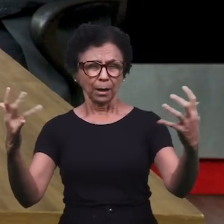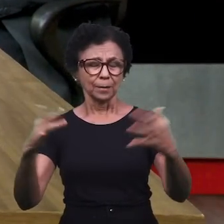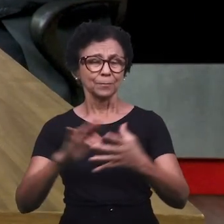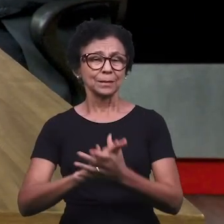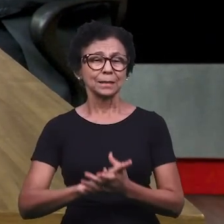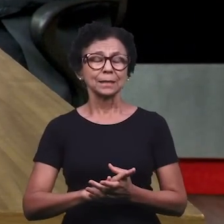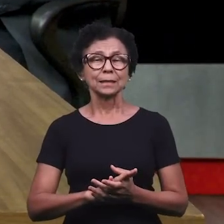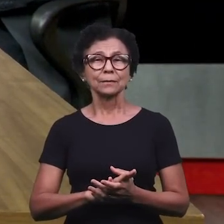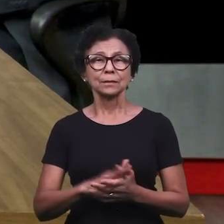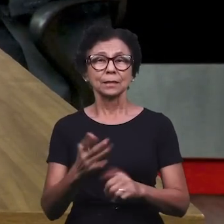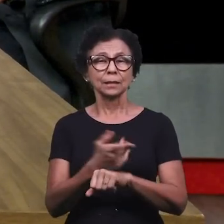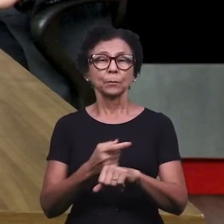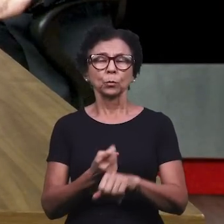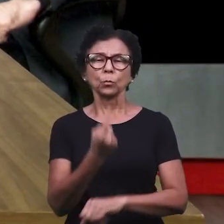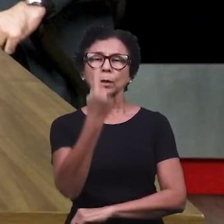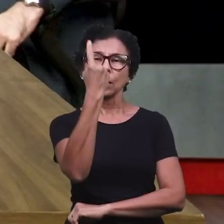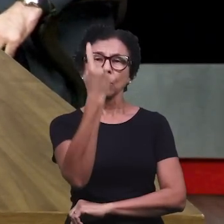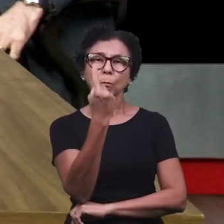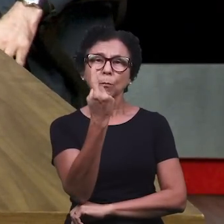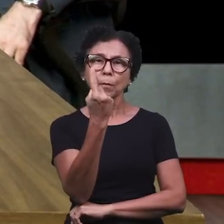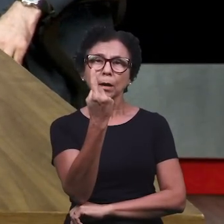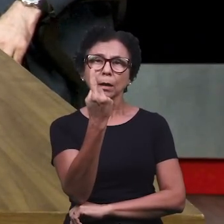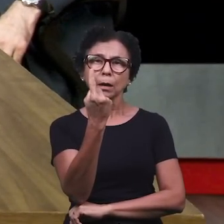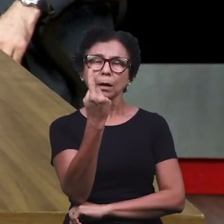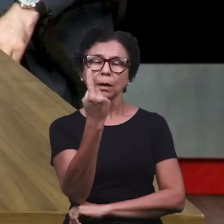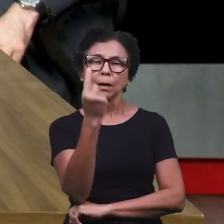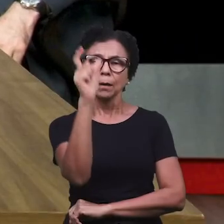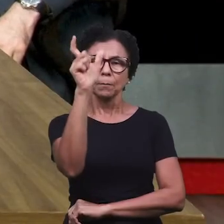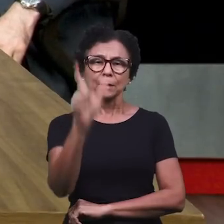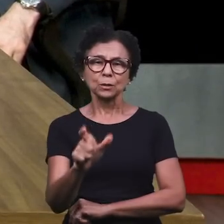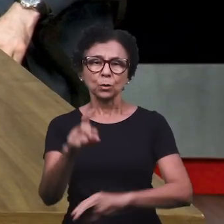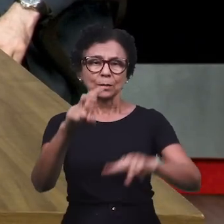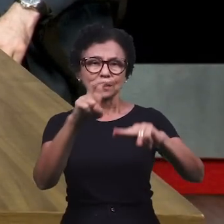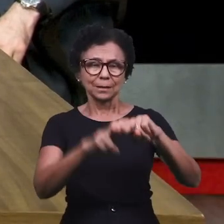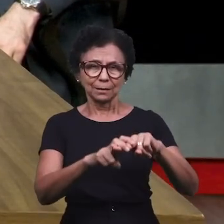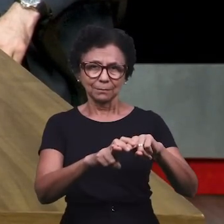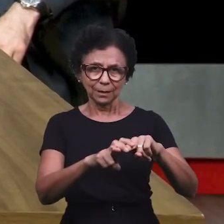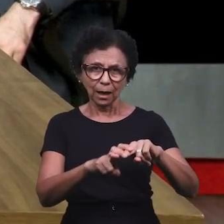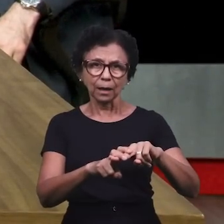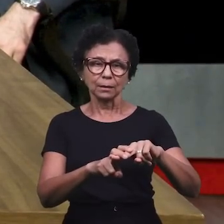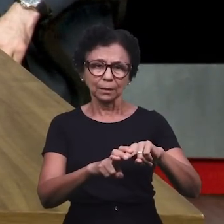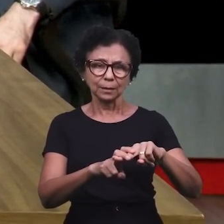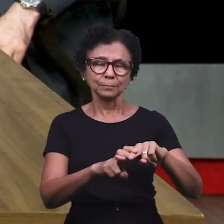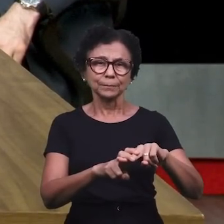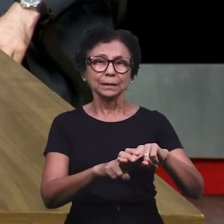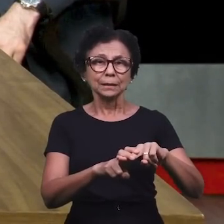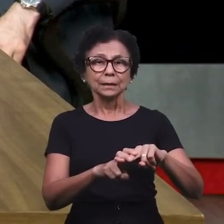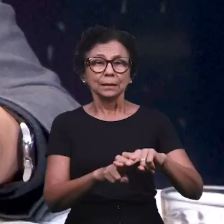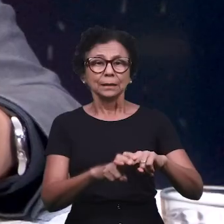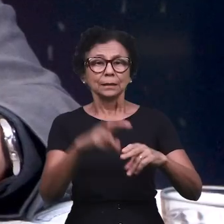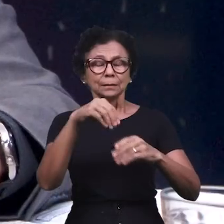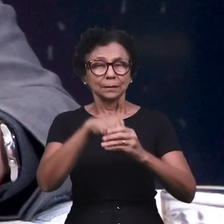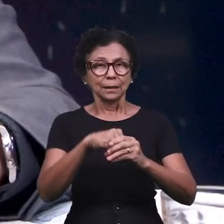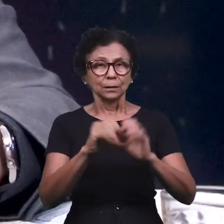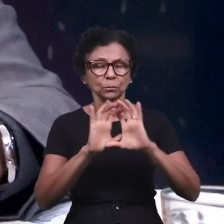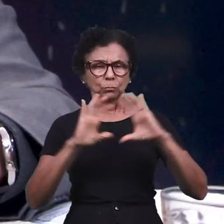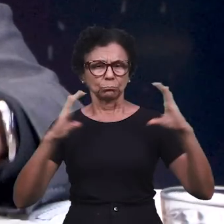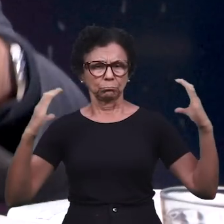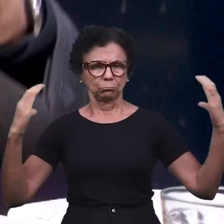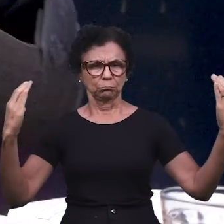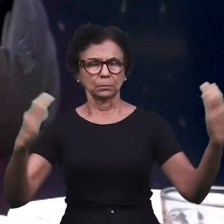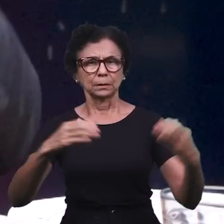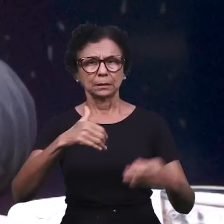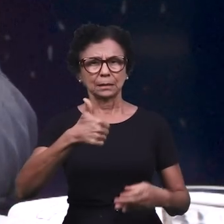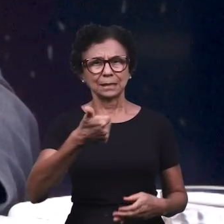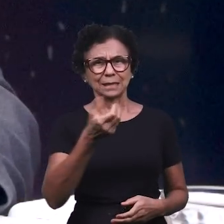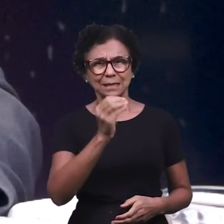uma tentativa só. Você vai achar uma pessoa sentada em algum lugar. Você tem que achar o Cleiton. O Cleiton está lá nesse estádio de futebol com 100 mil pessoas lá dentro.